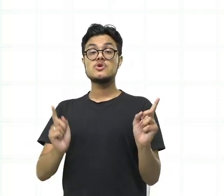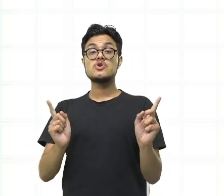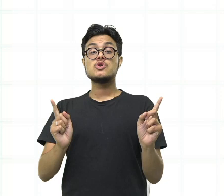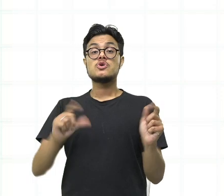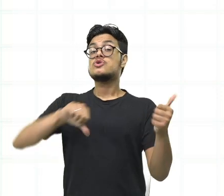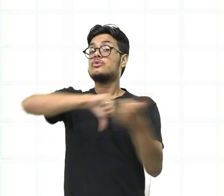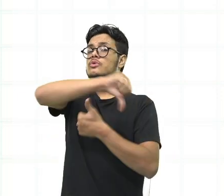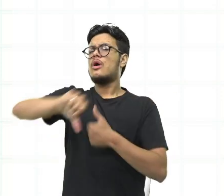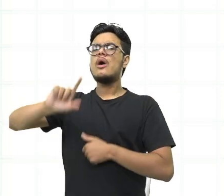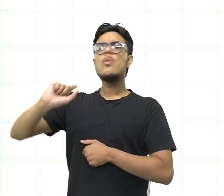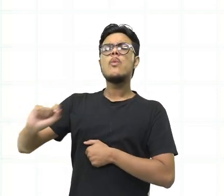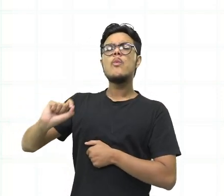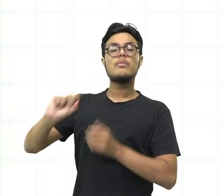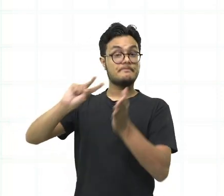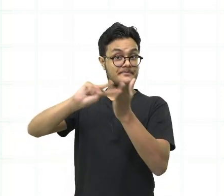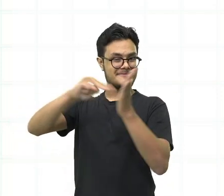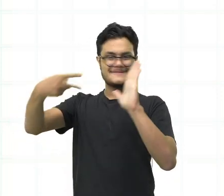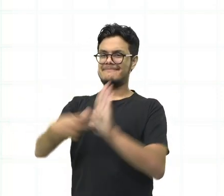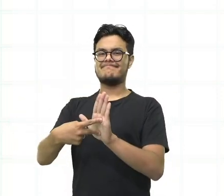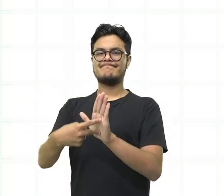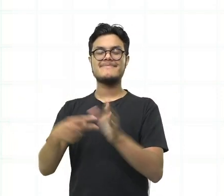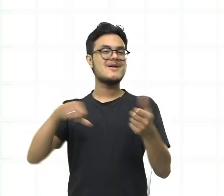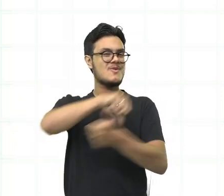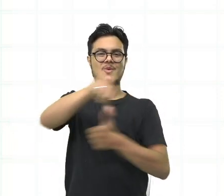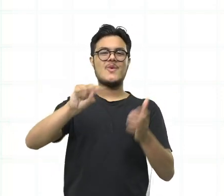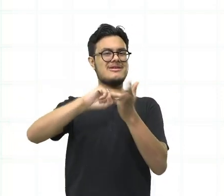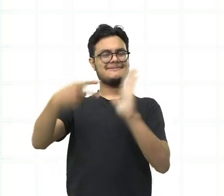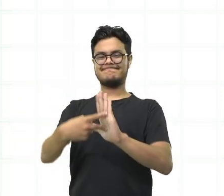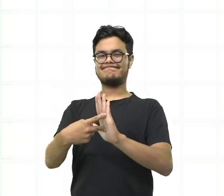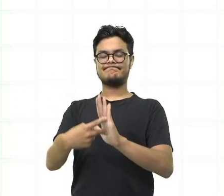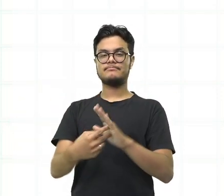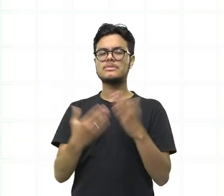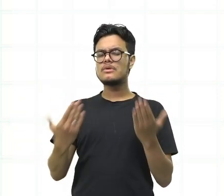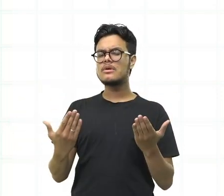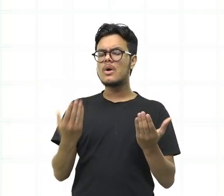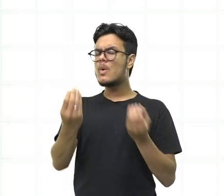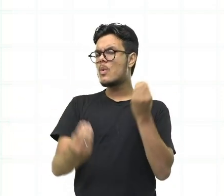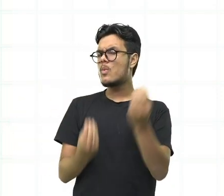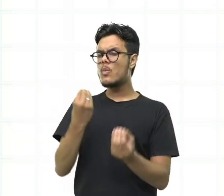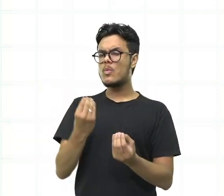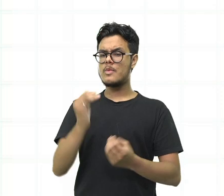sentido. Ele vai sofrer mudança? Vai, mas onde?